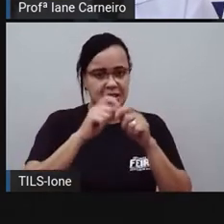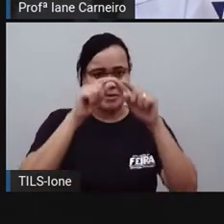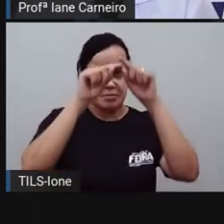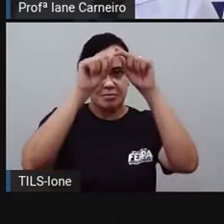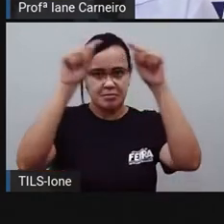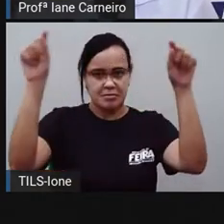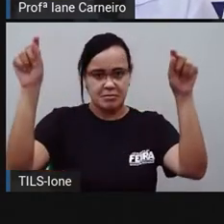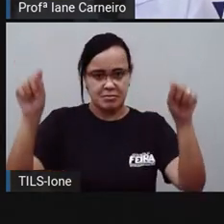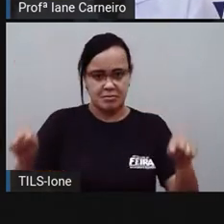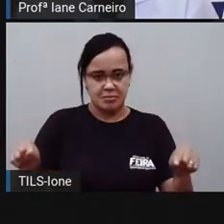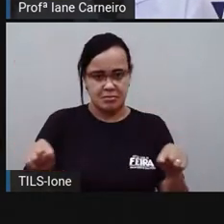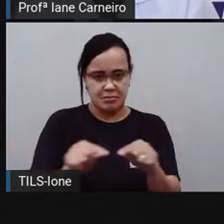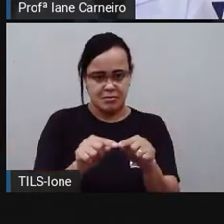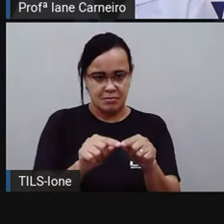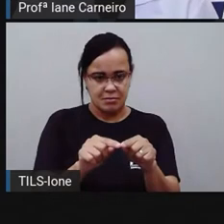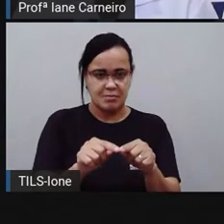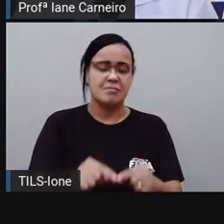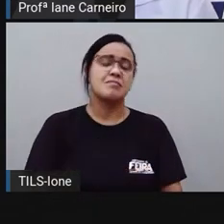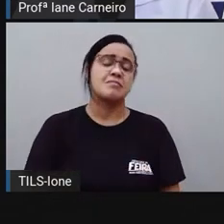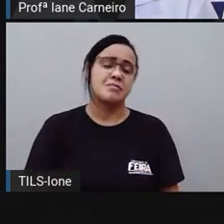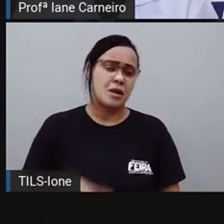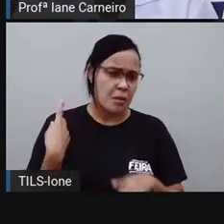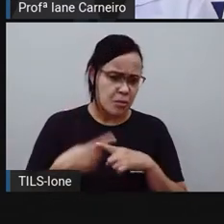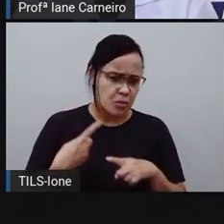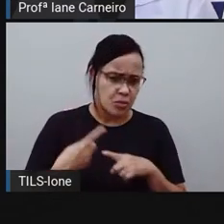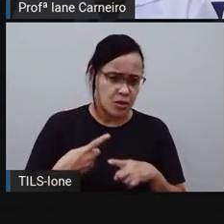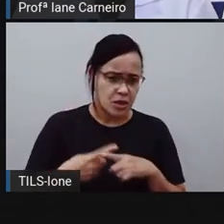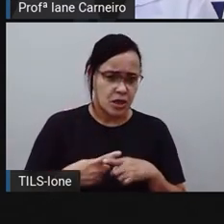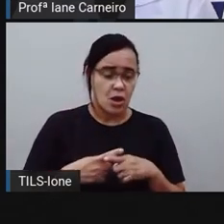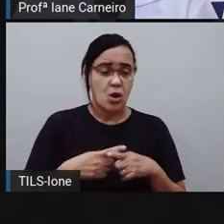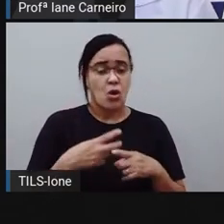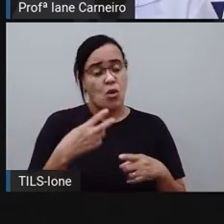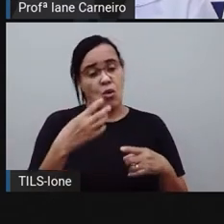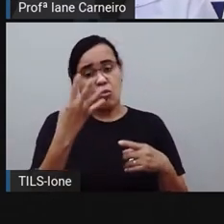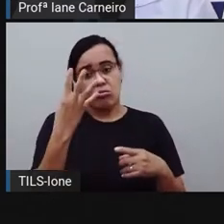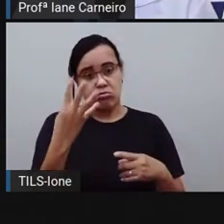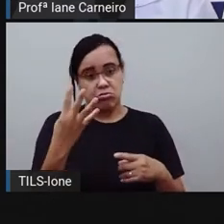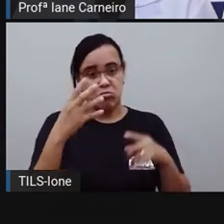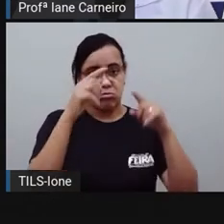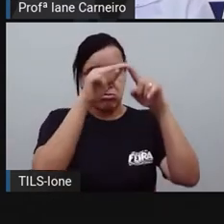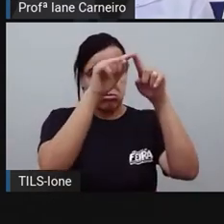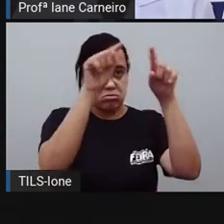que isso, né? Porque a gente viu que o quadrado, ó, a prova vai fazer aqui o desenho.